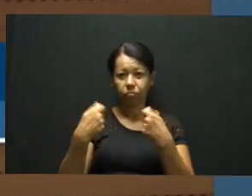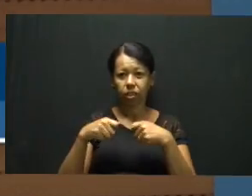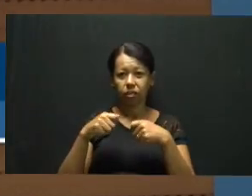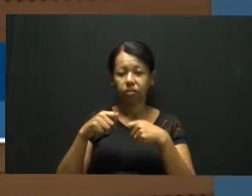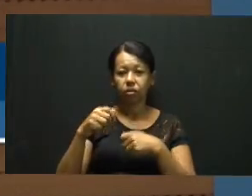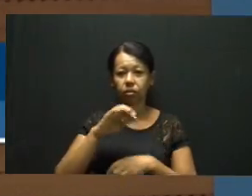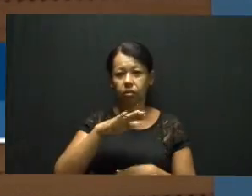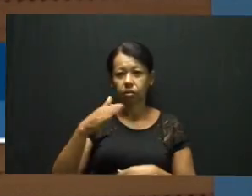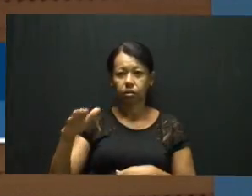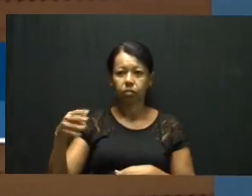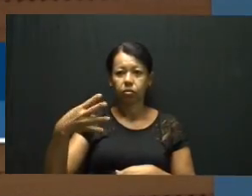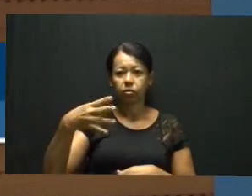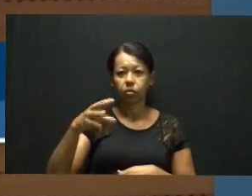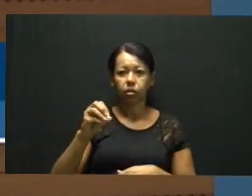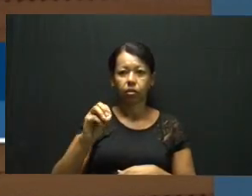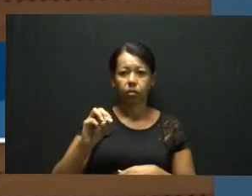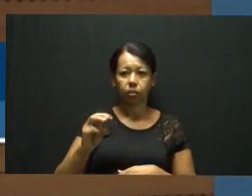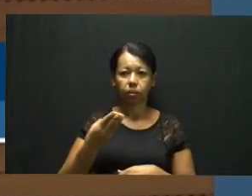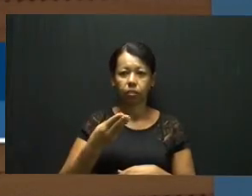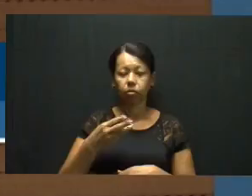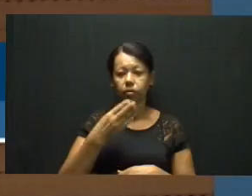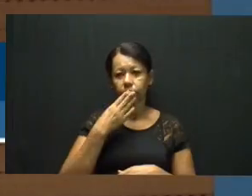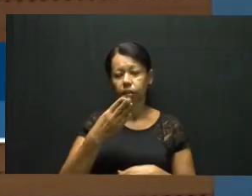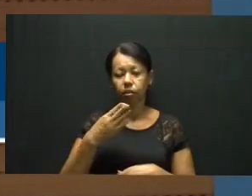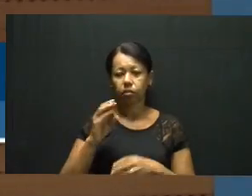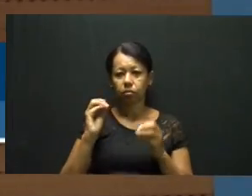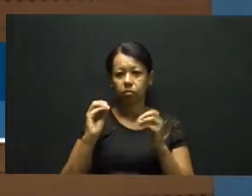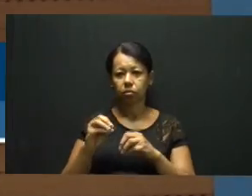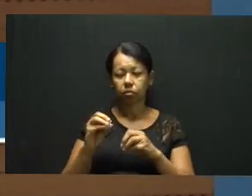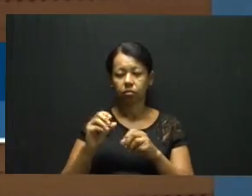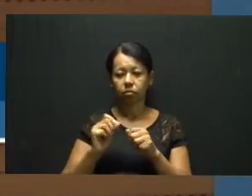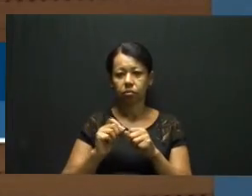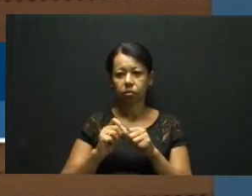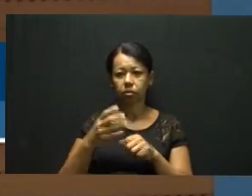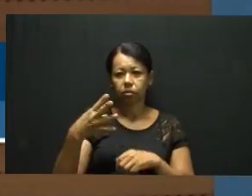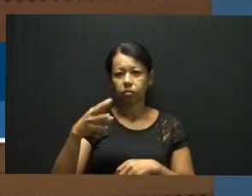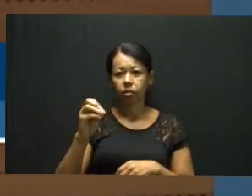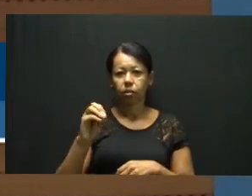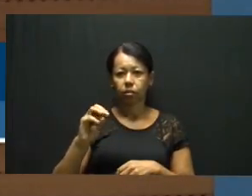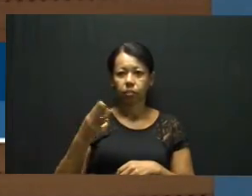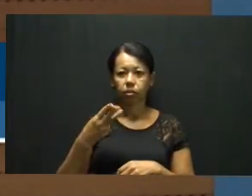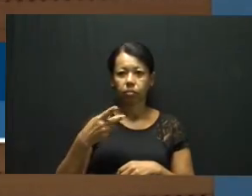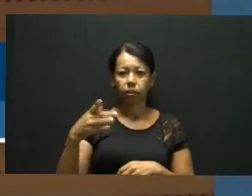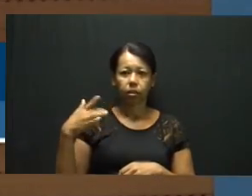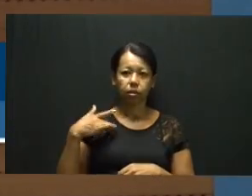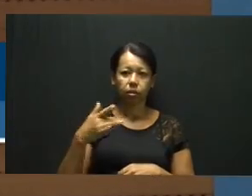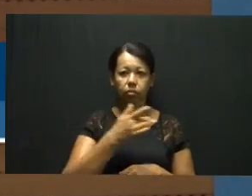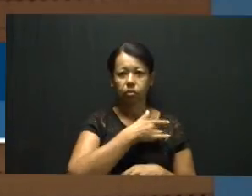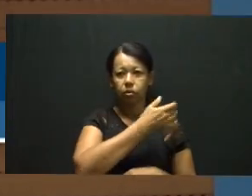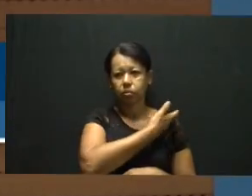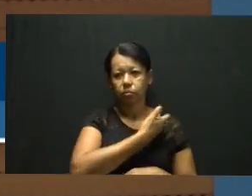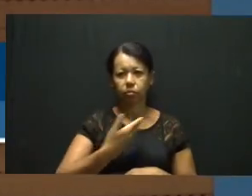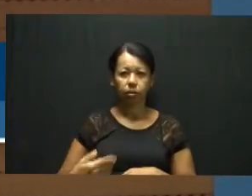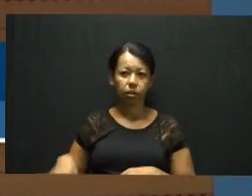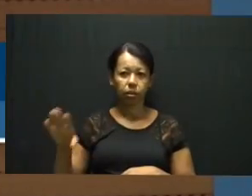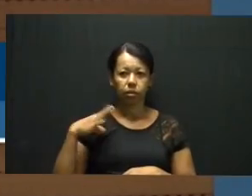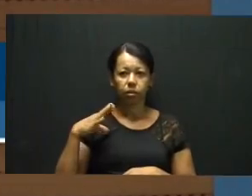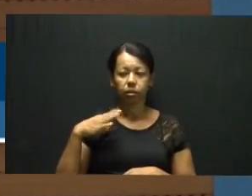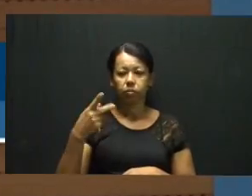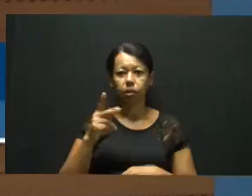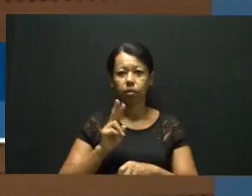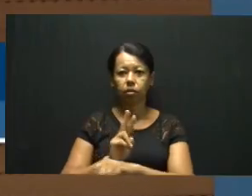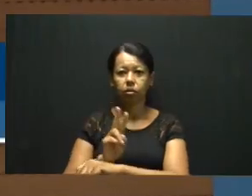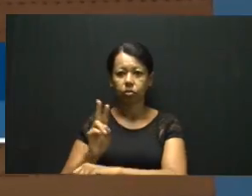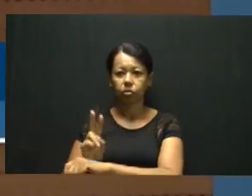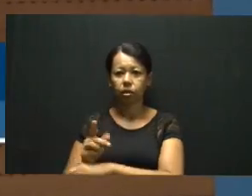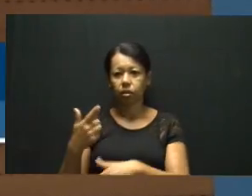Prefeitura de Santos pede que a Ultracargo faça investimentos da ordem de 40 milhões para a saúde pública do município, como forma de compensar